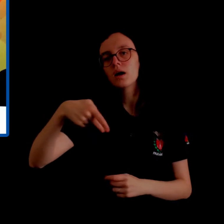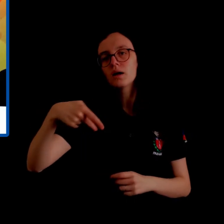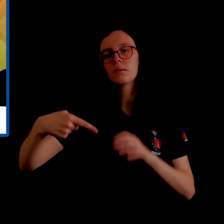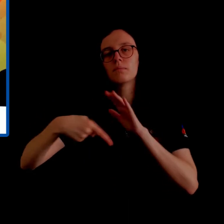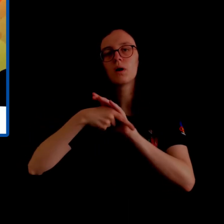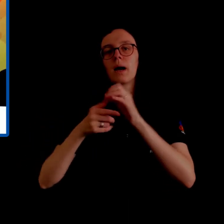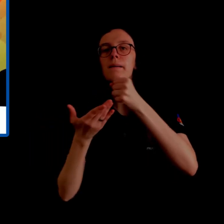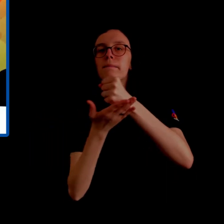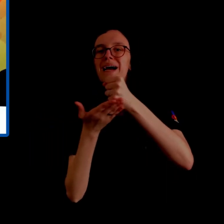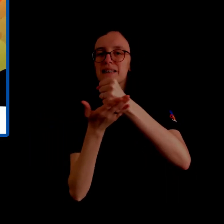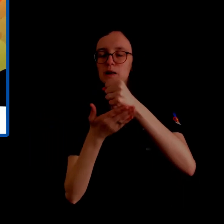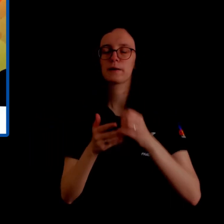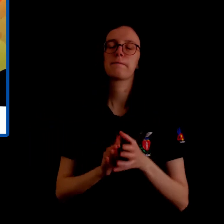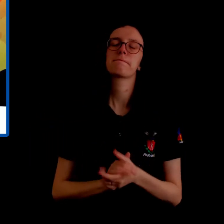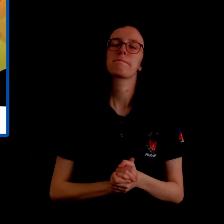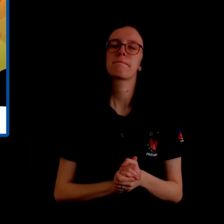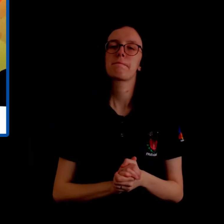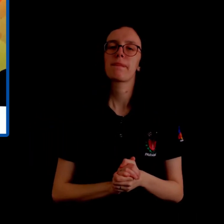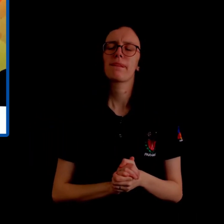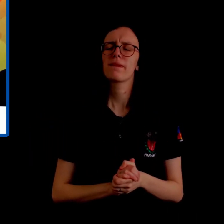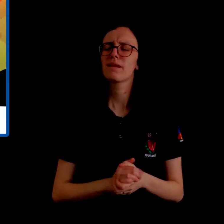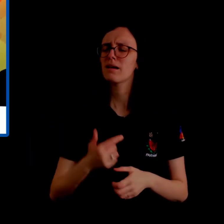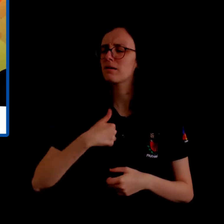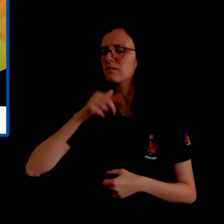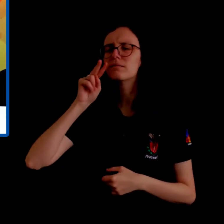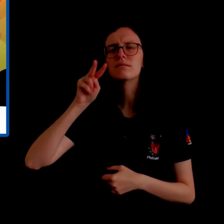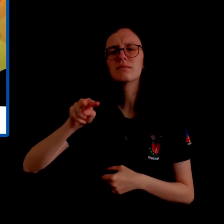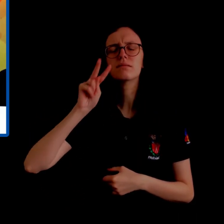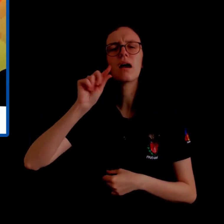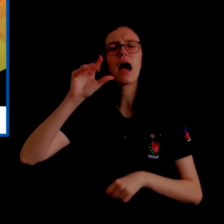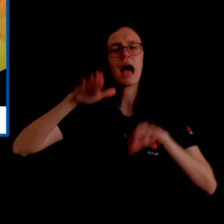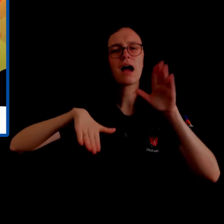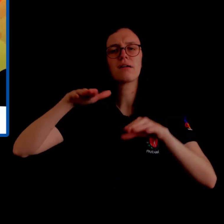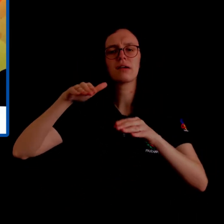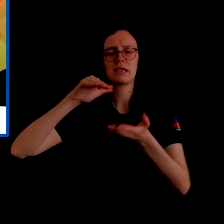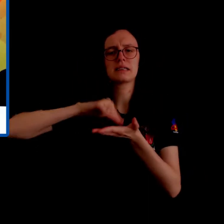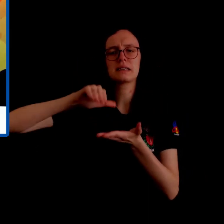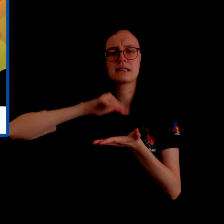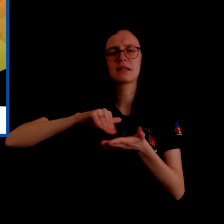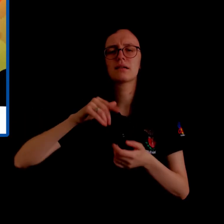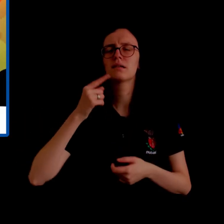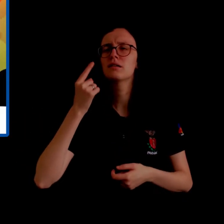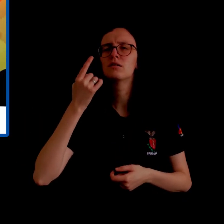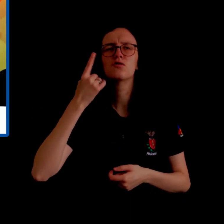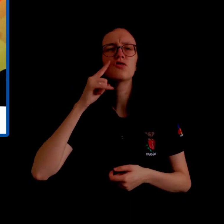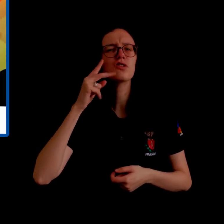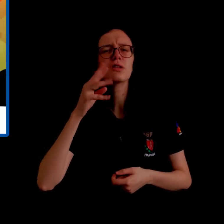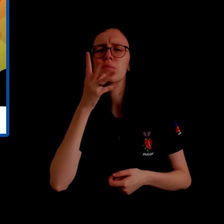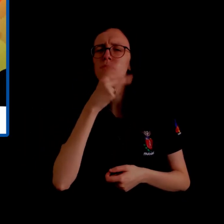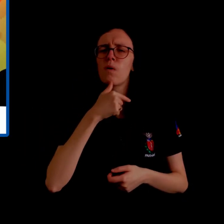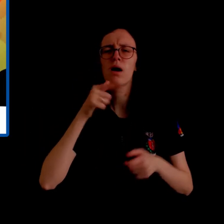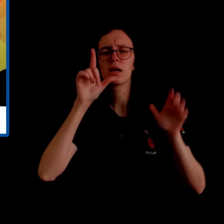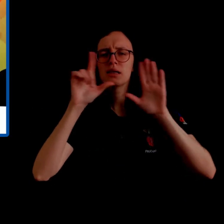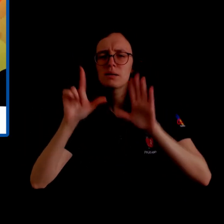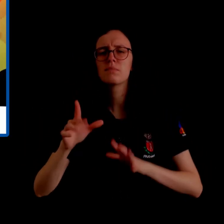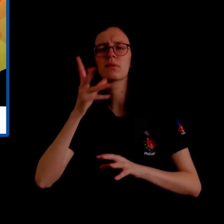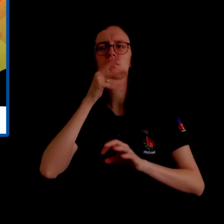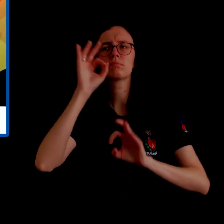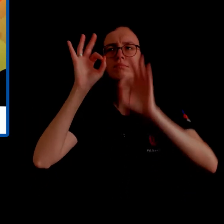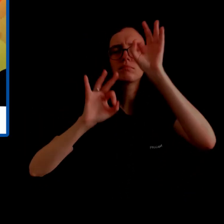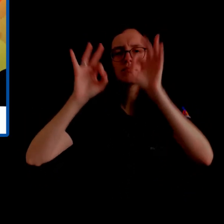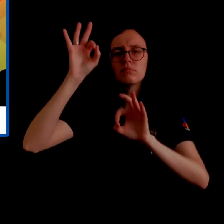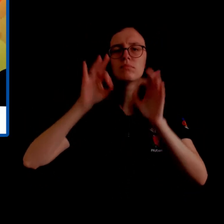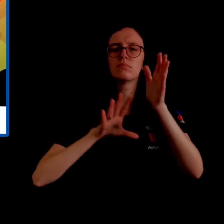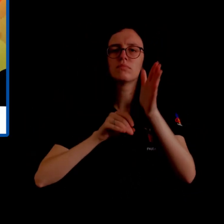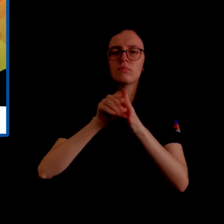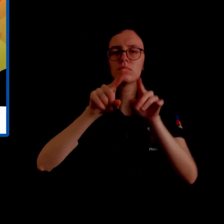base, e eu vi assim que às vezes a secretaria ficava dias, semanas, tentando organizar um Google Classroom